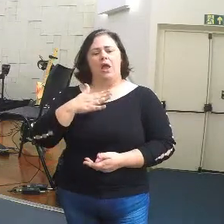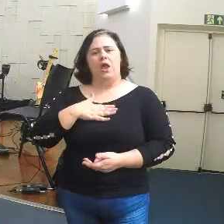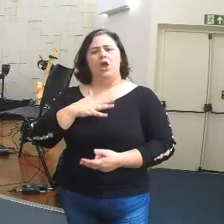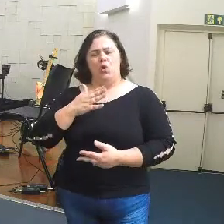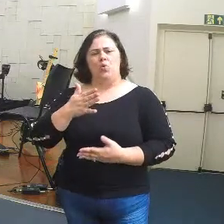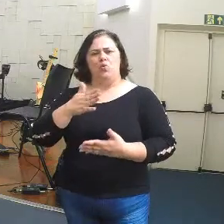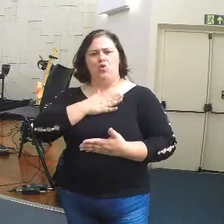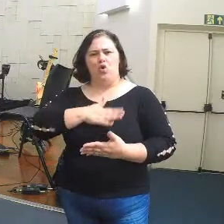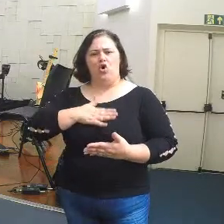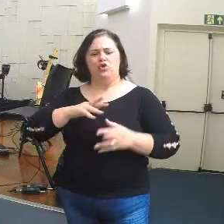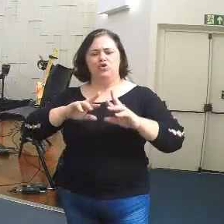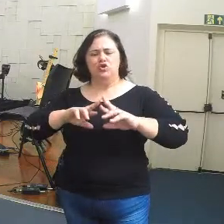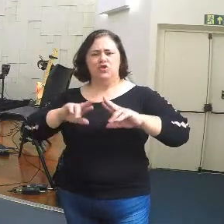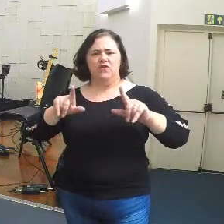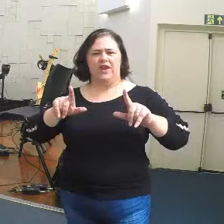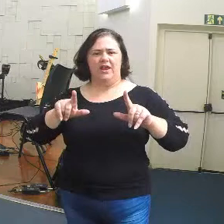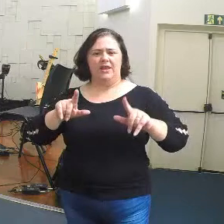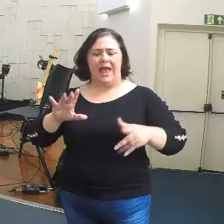de humor.